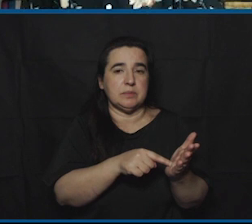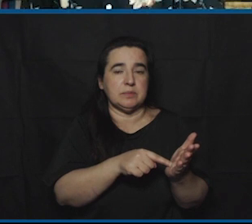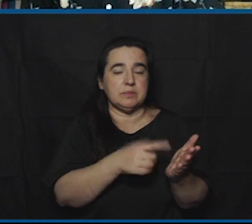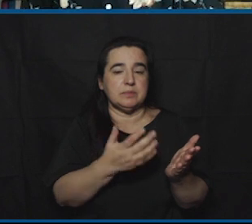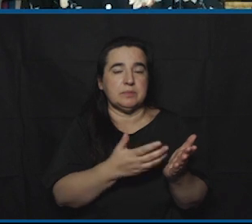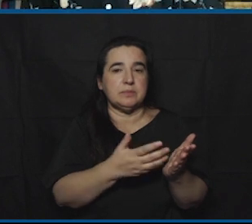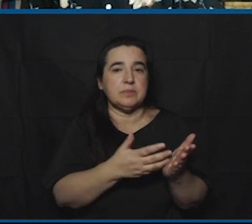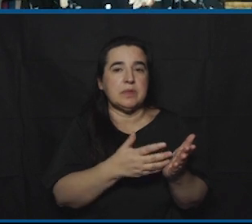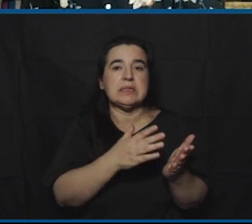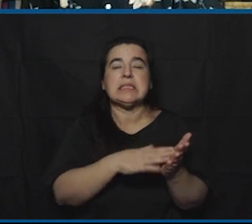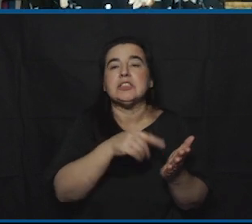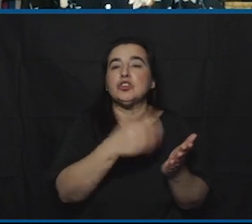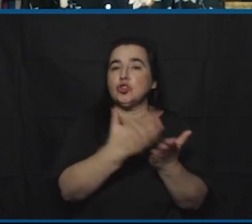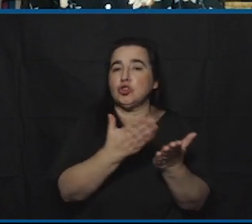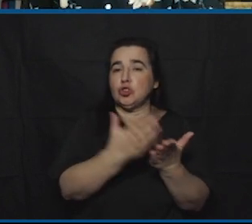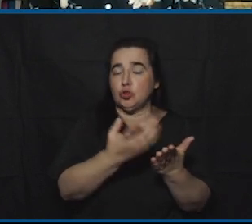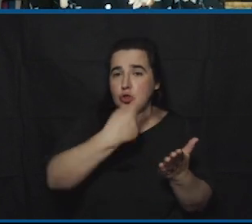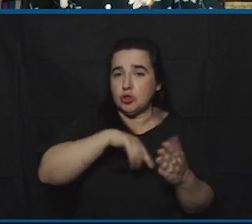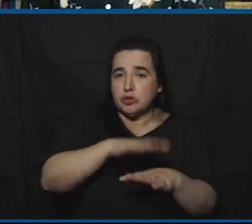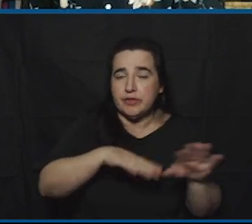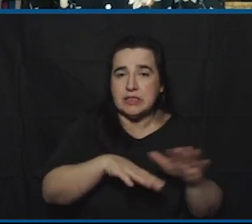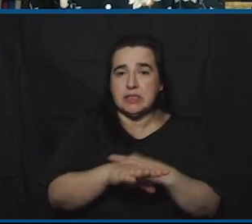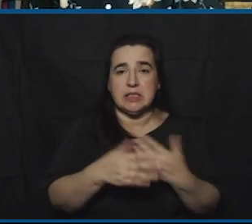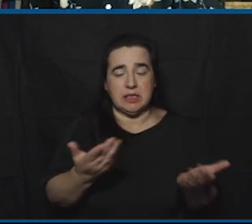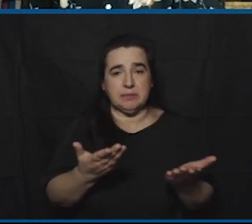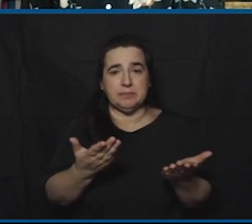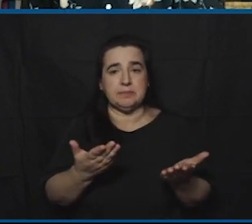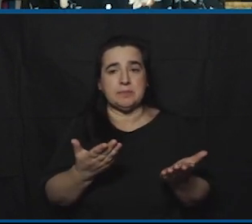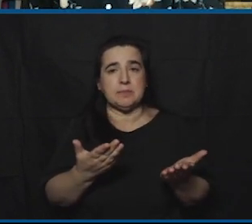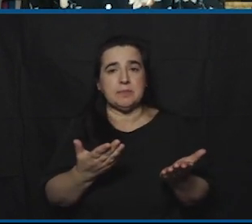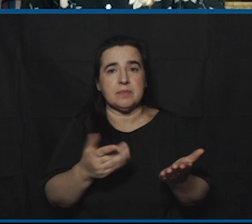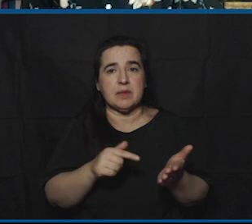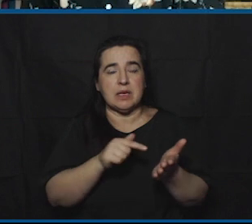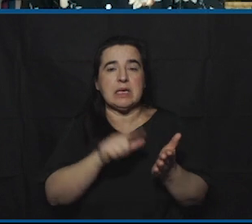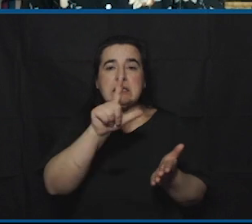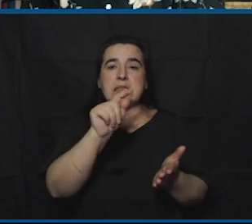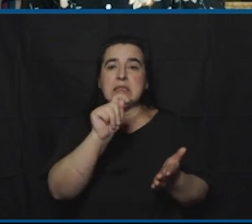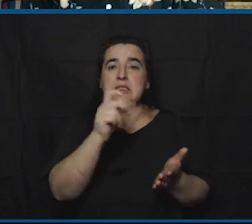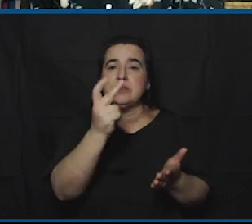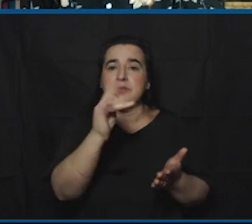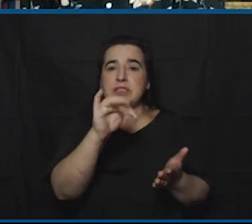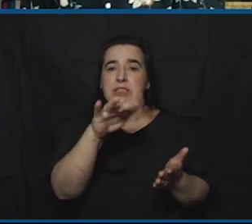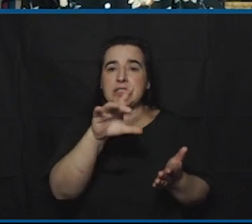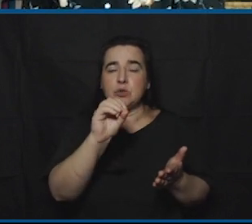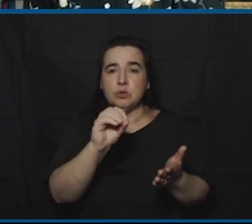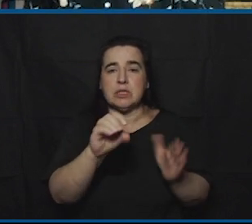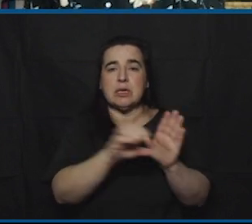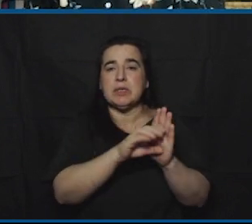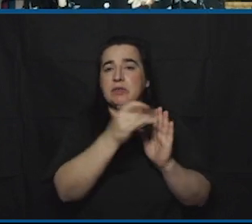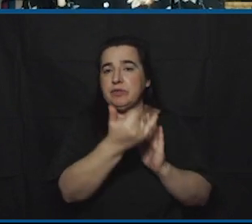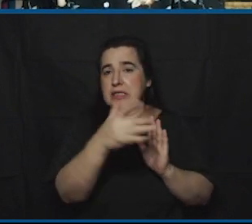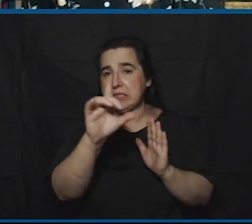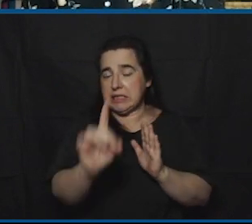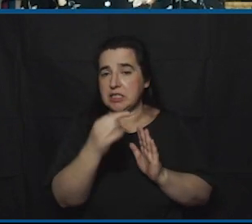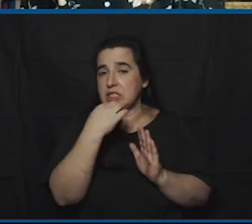nesta lição que nós estamos neste momento a estudar, em Levítico capítulo 26,